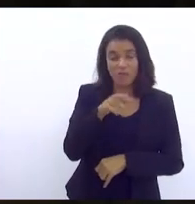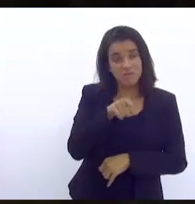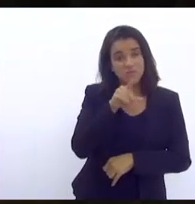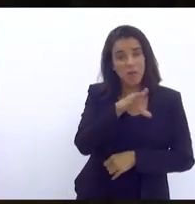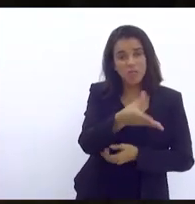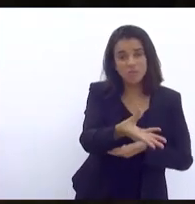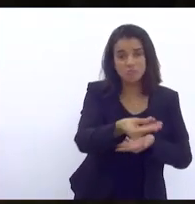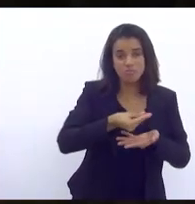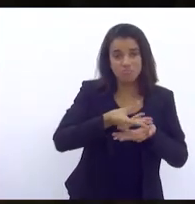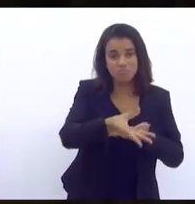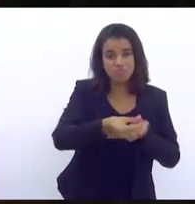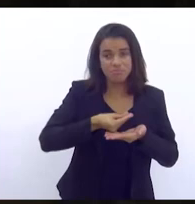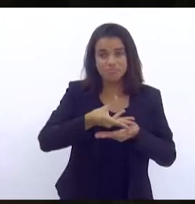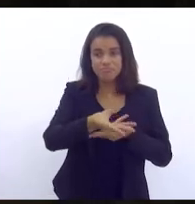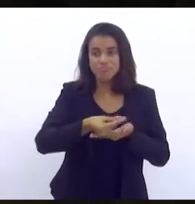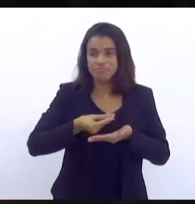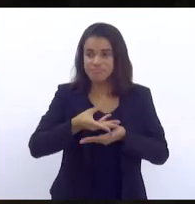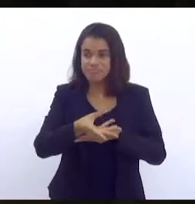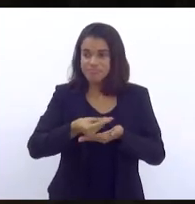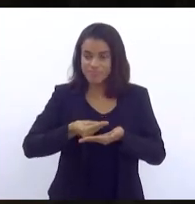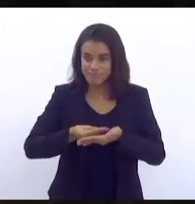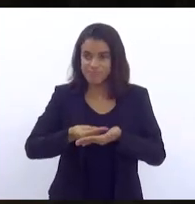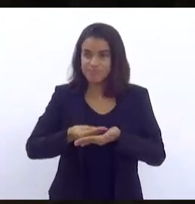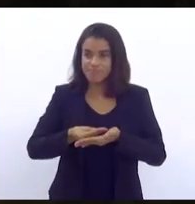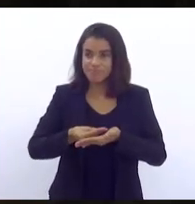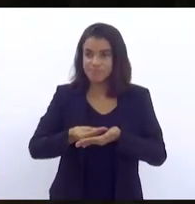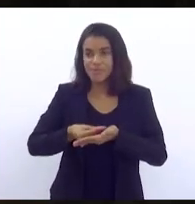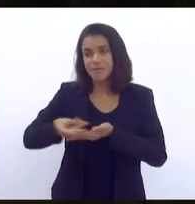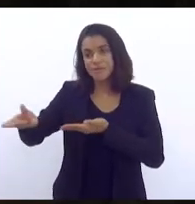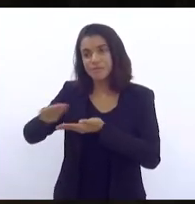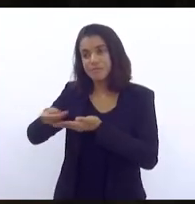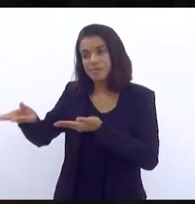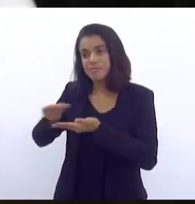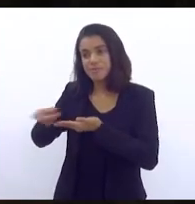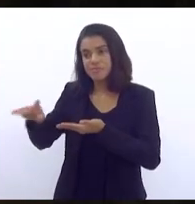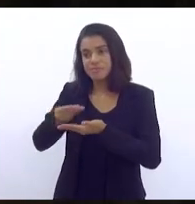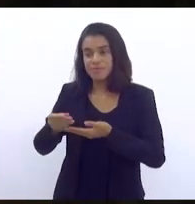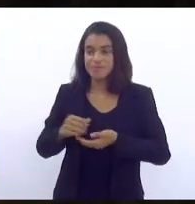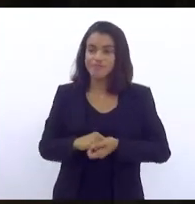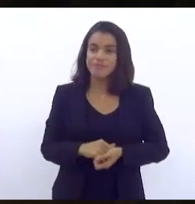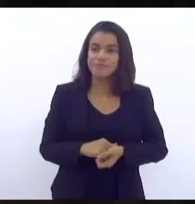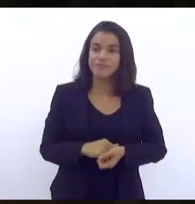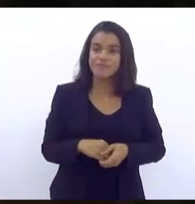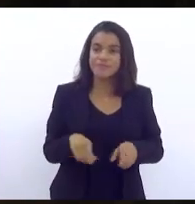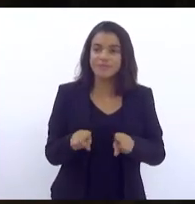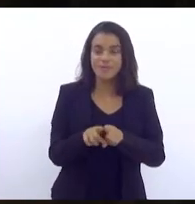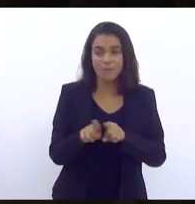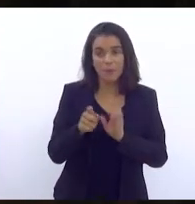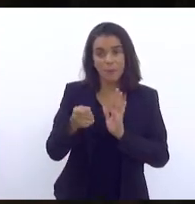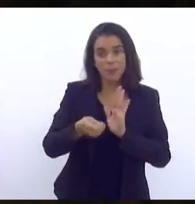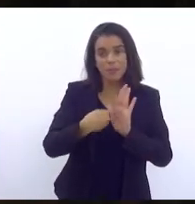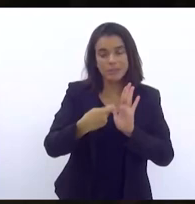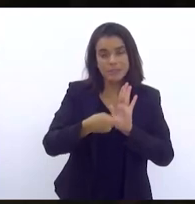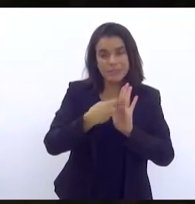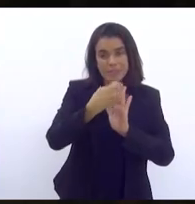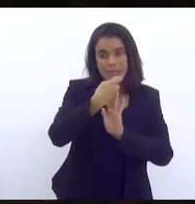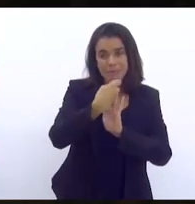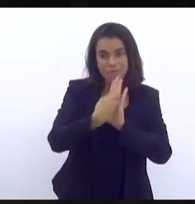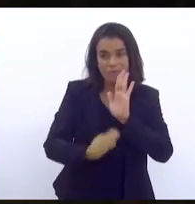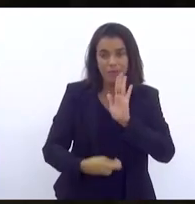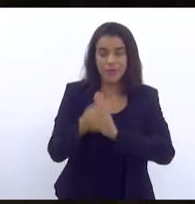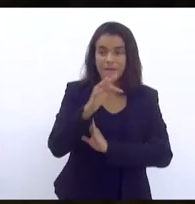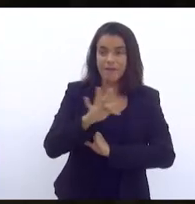pegar esses materiais aqui na mesa e acabei aqui a Sim e também podem assinar o abaixo assinado da